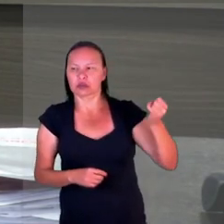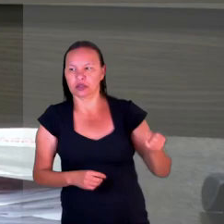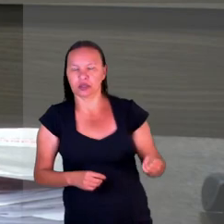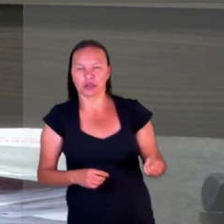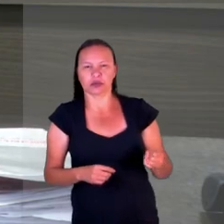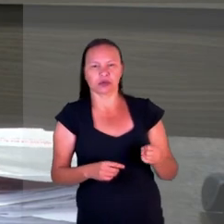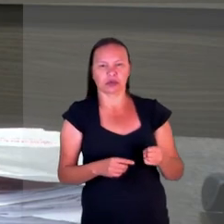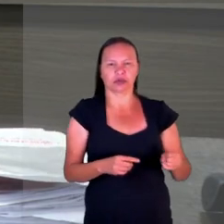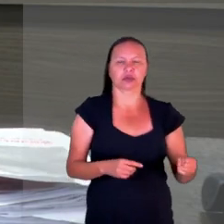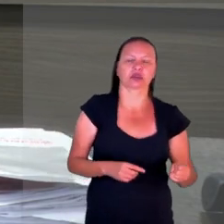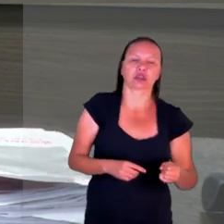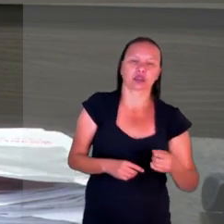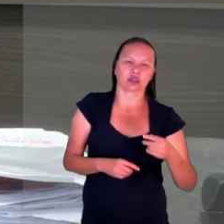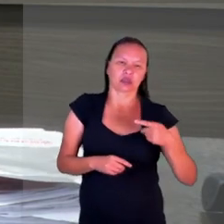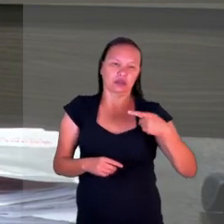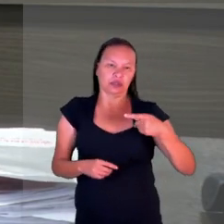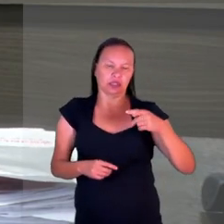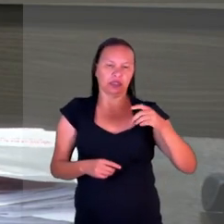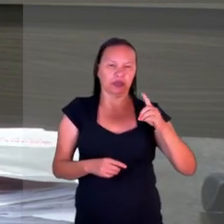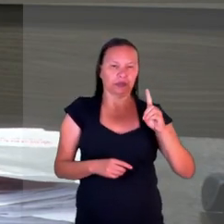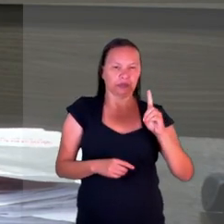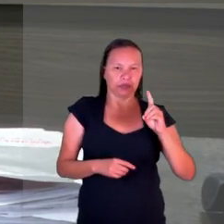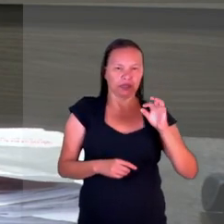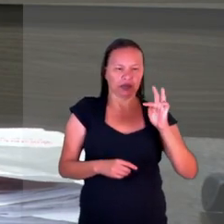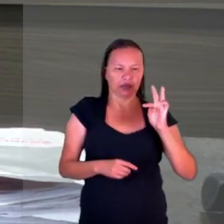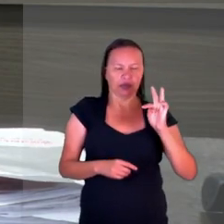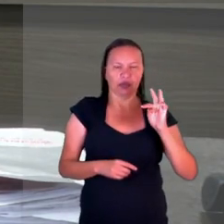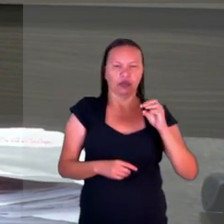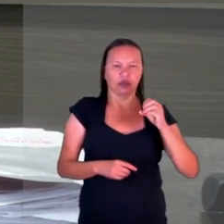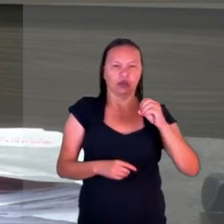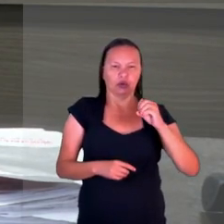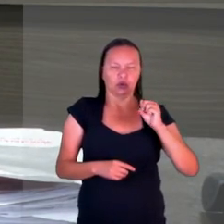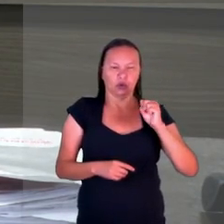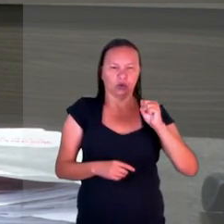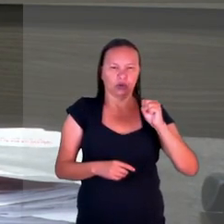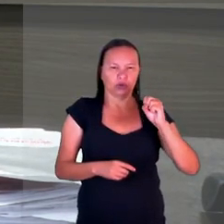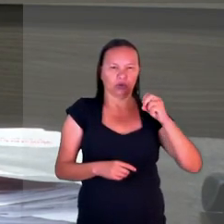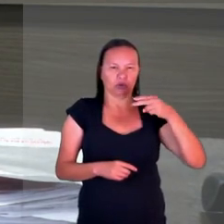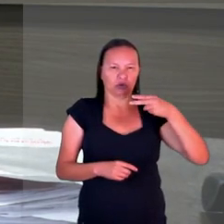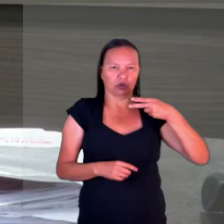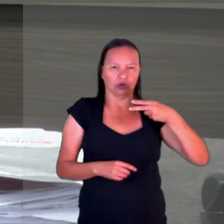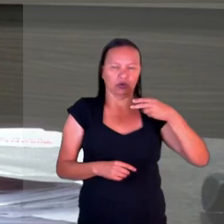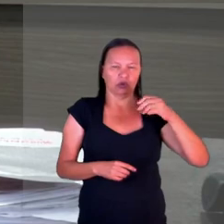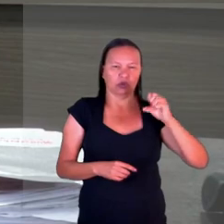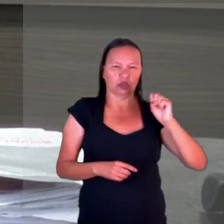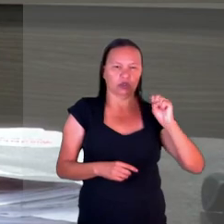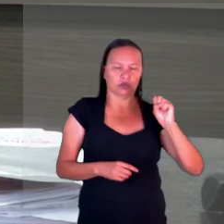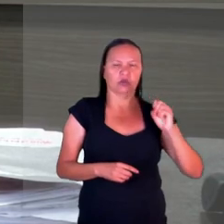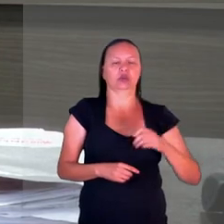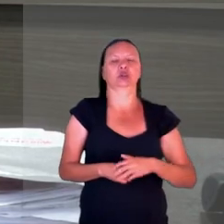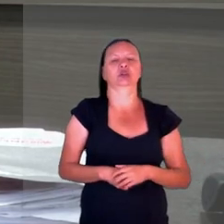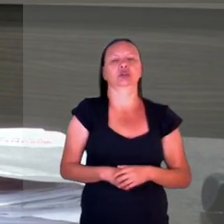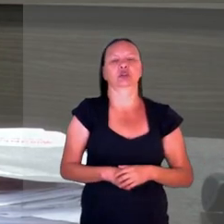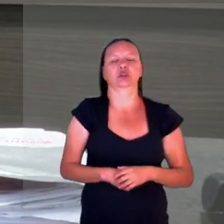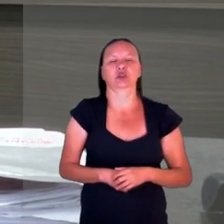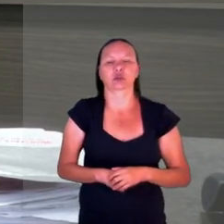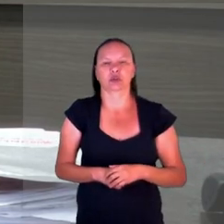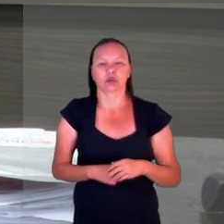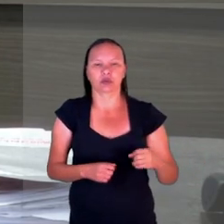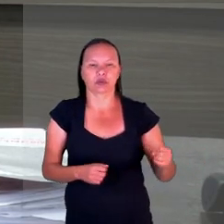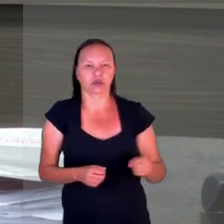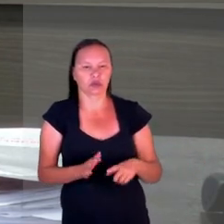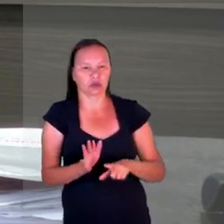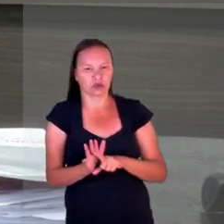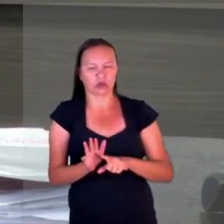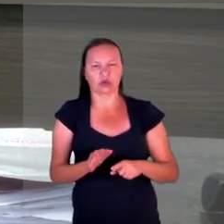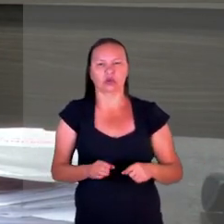duas adpf a 828 que cuida da da humanização vamos dizer assim no cumprimento de ordens judiciais